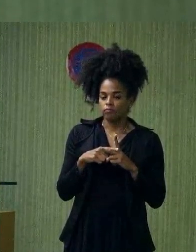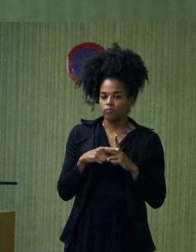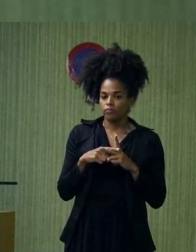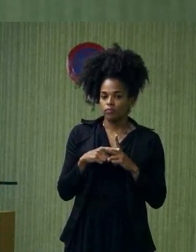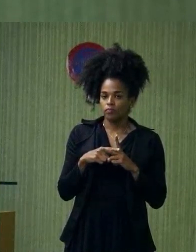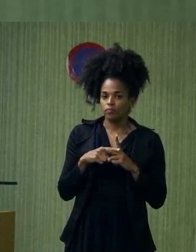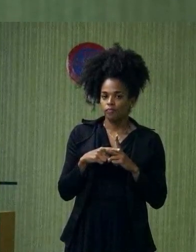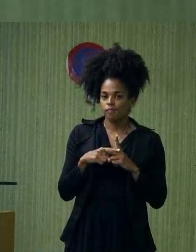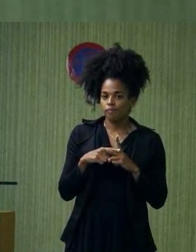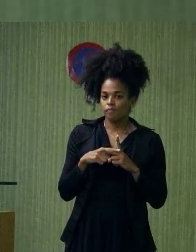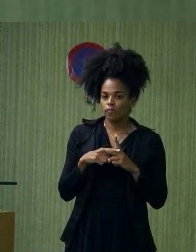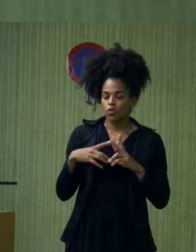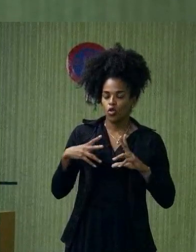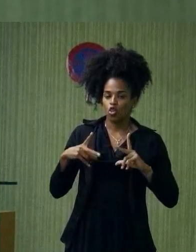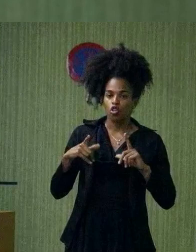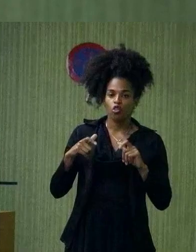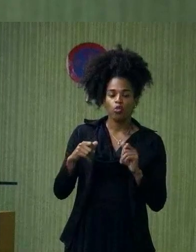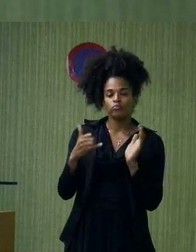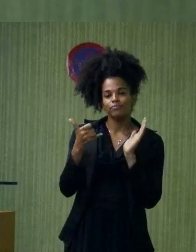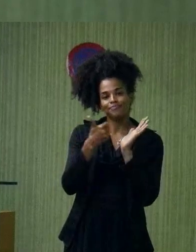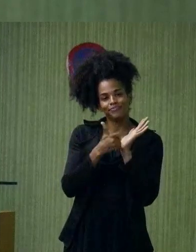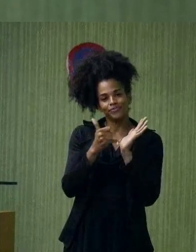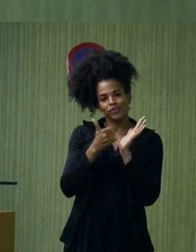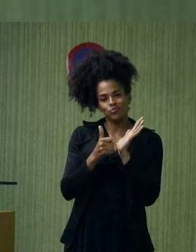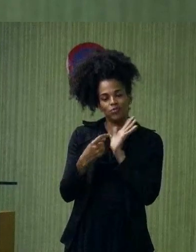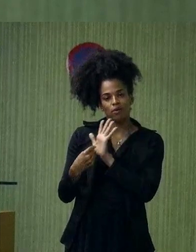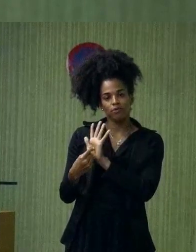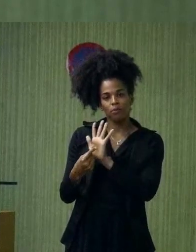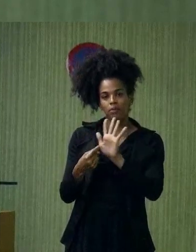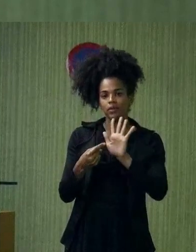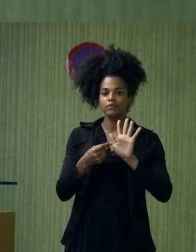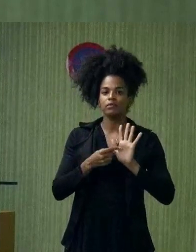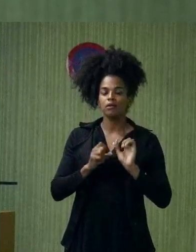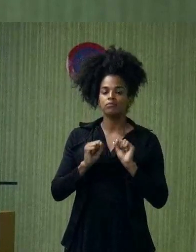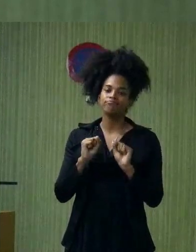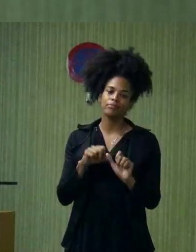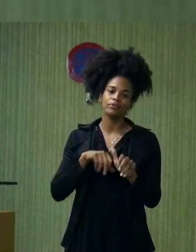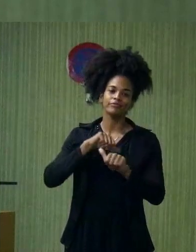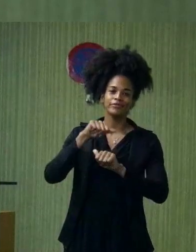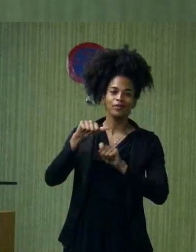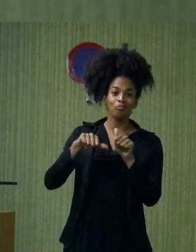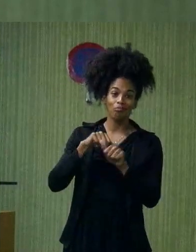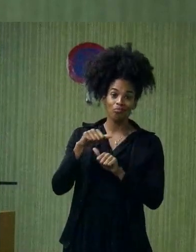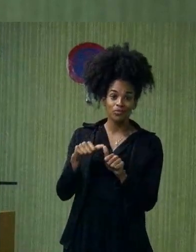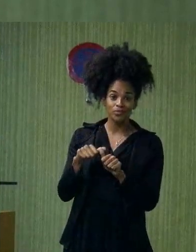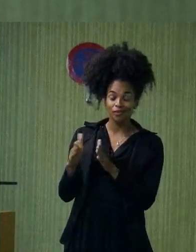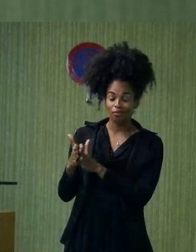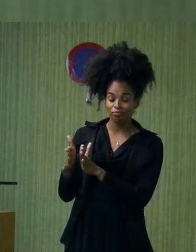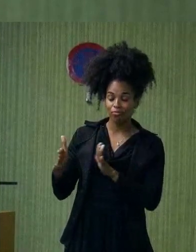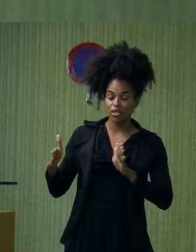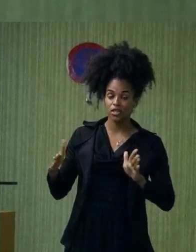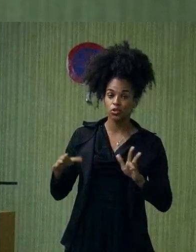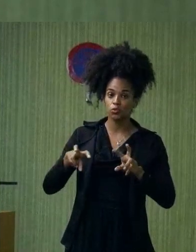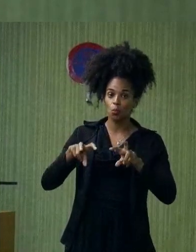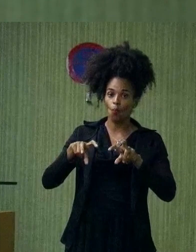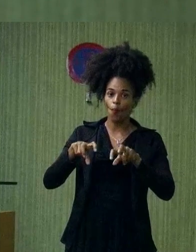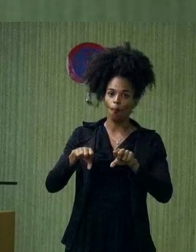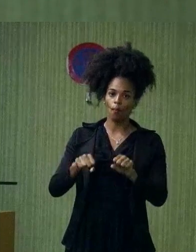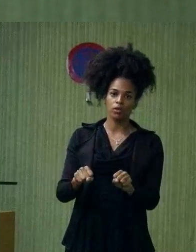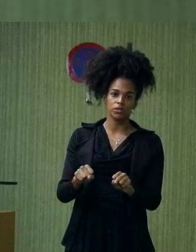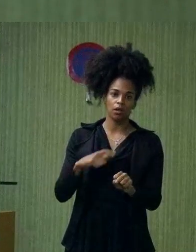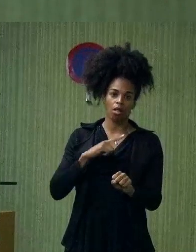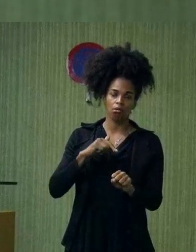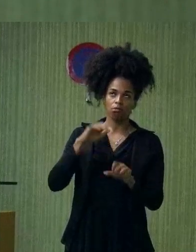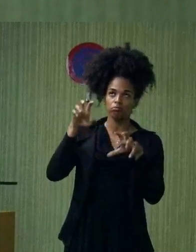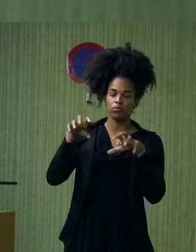todos os os dados aqui apresentados poderão sofrer alteração conforme estiagem diária quer dizer fica uma situação